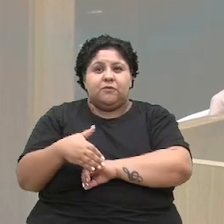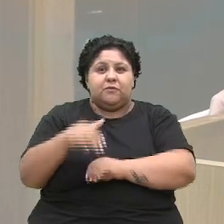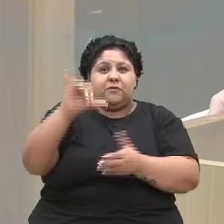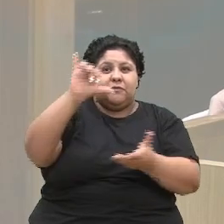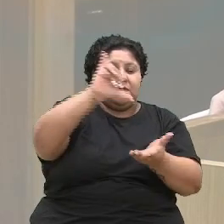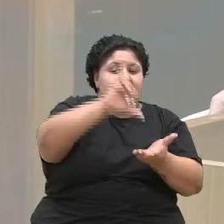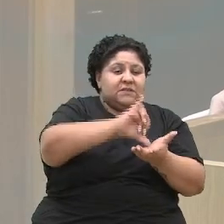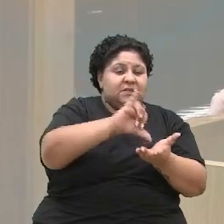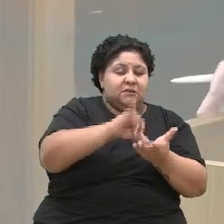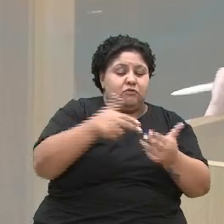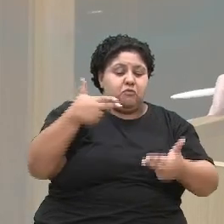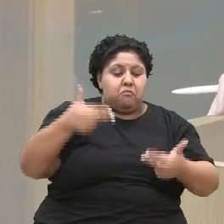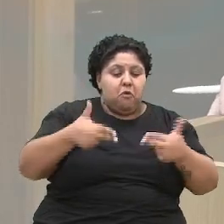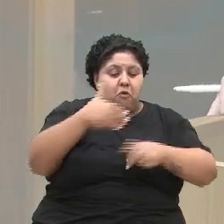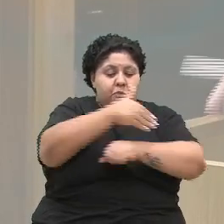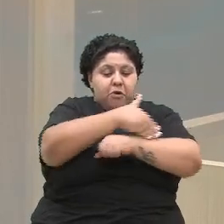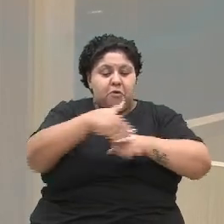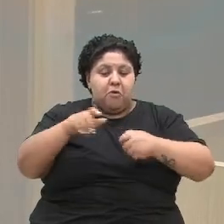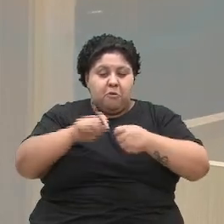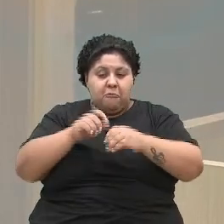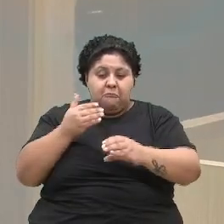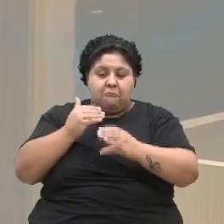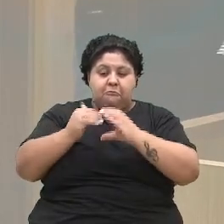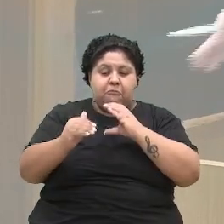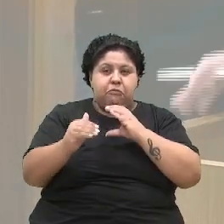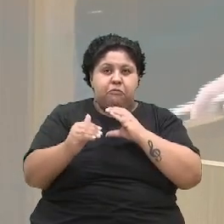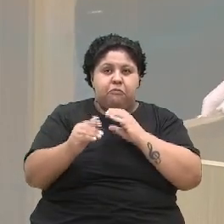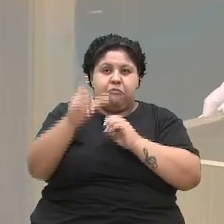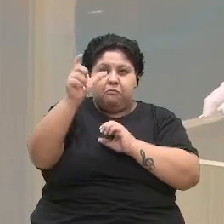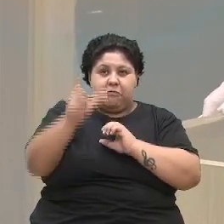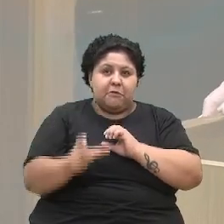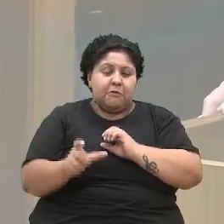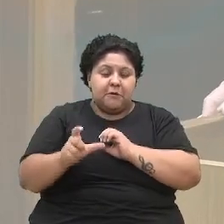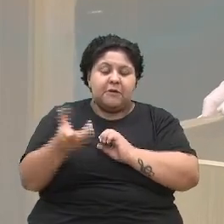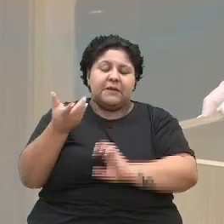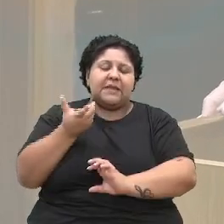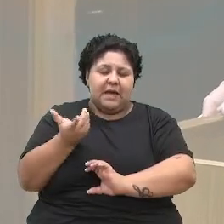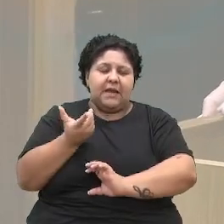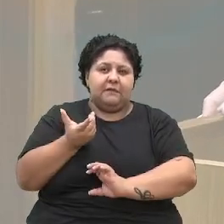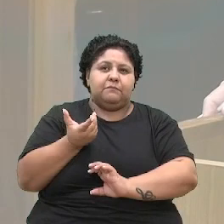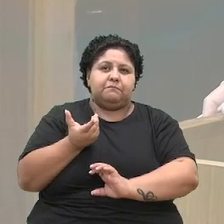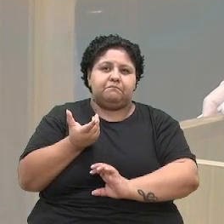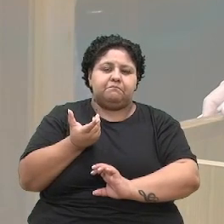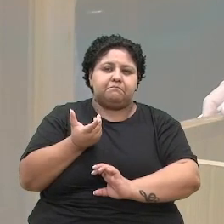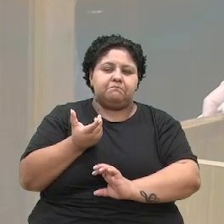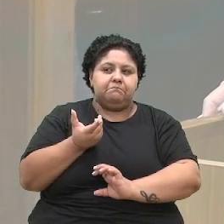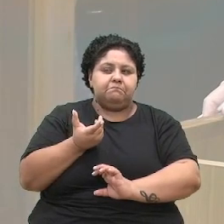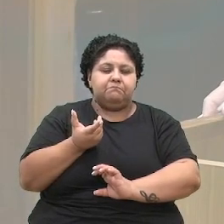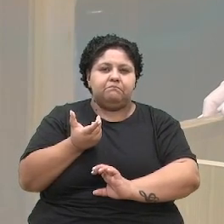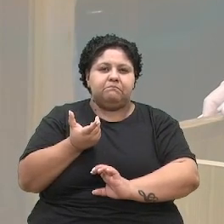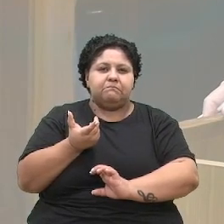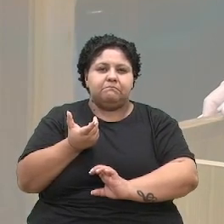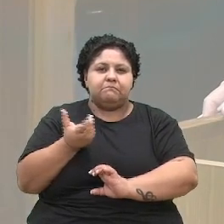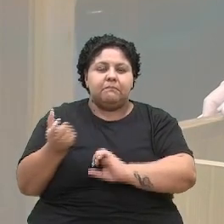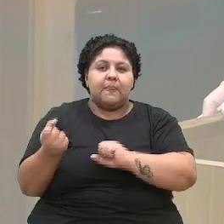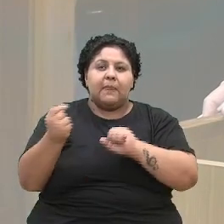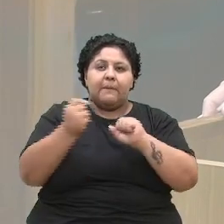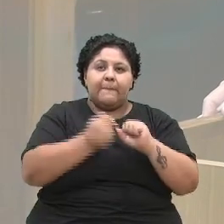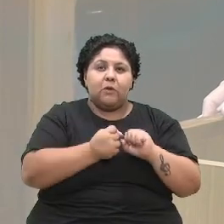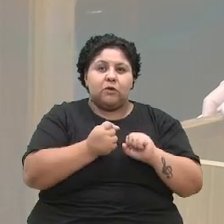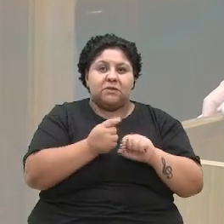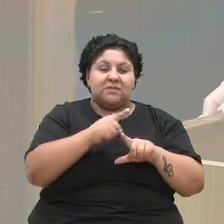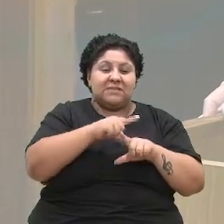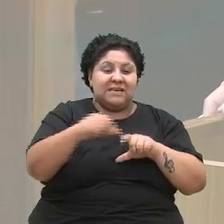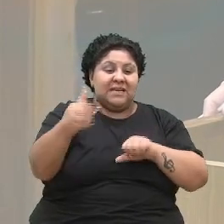que faz o encaminhamento para estas pessoas que assim desejam, para que elas possam sair dessa situação